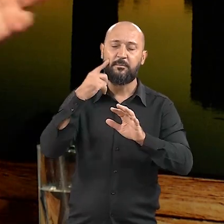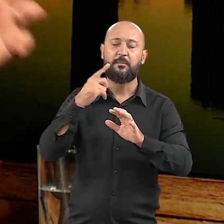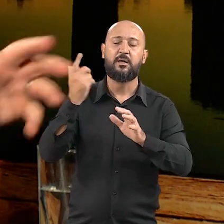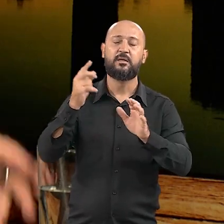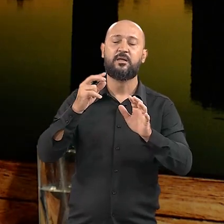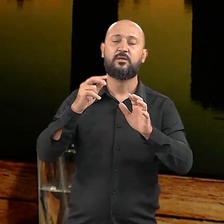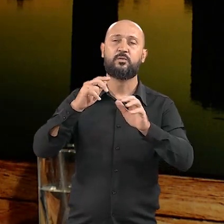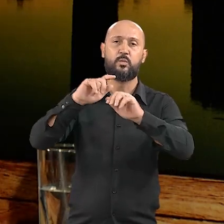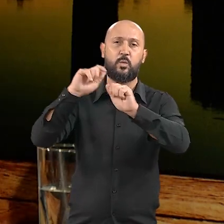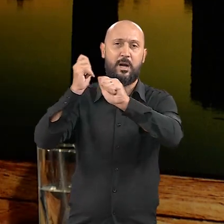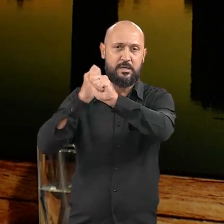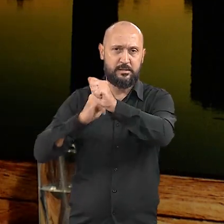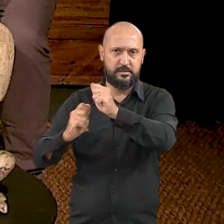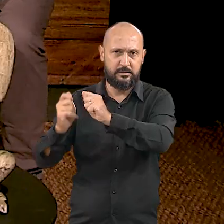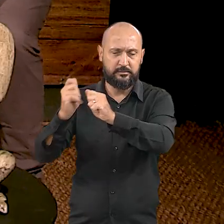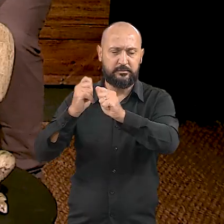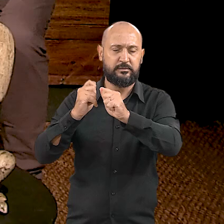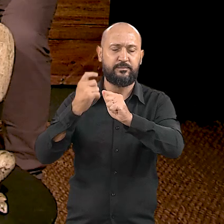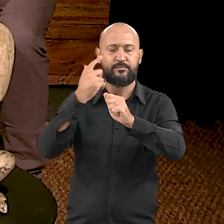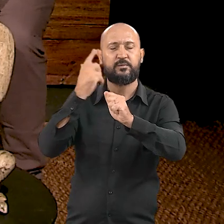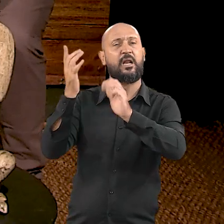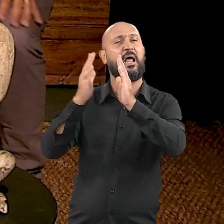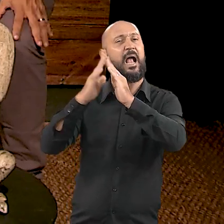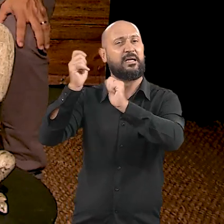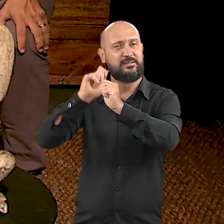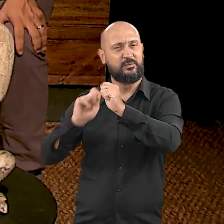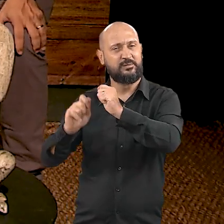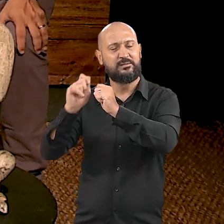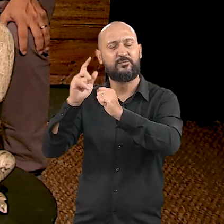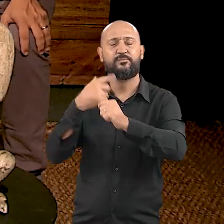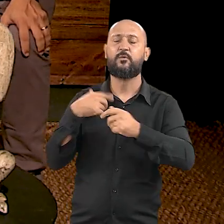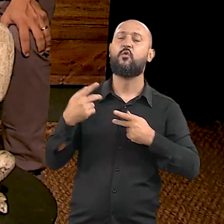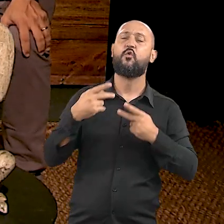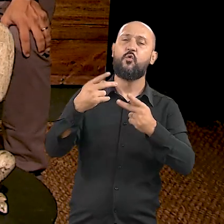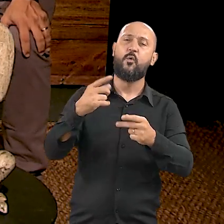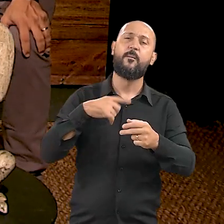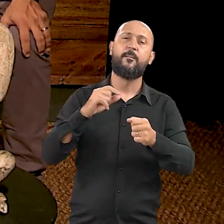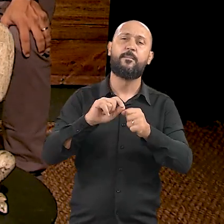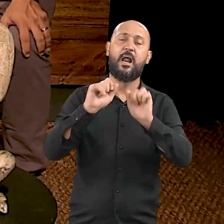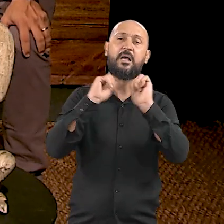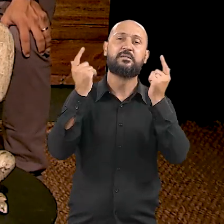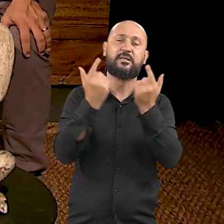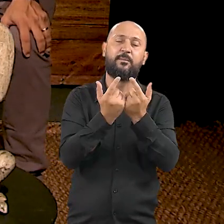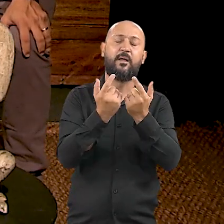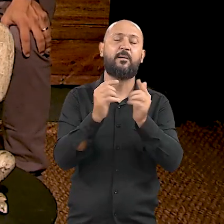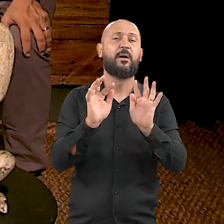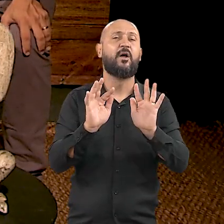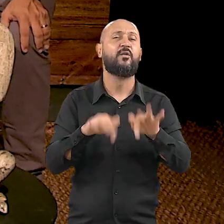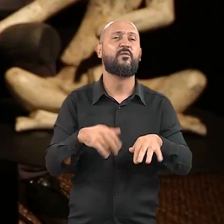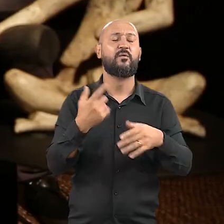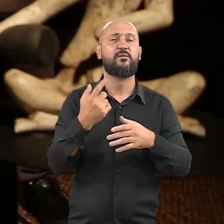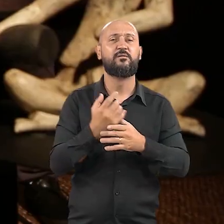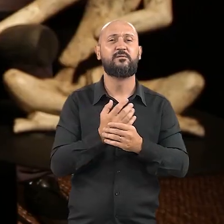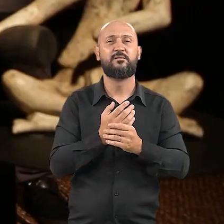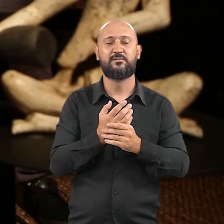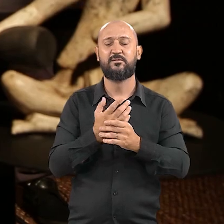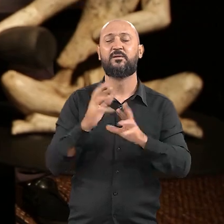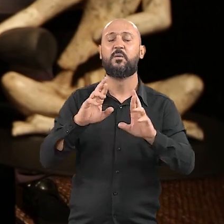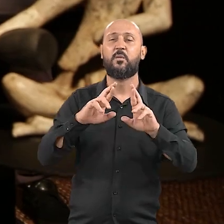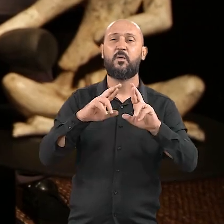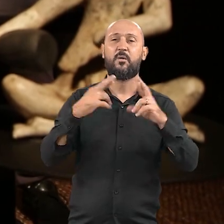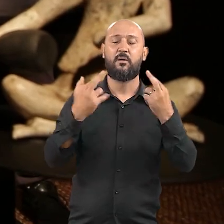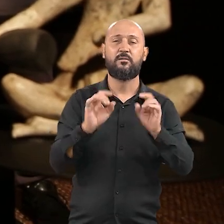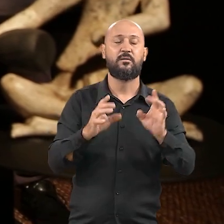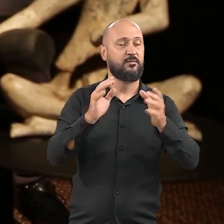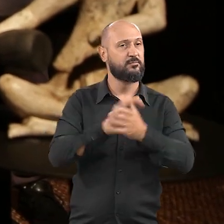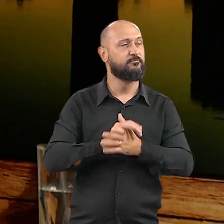do Artesão, em alguma situação, lá na Casa do Artesão e tal. E aí fui convidado para a Assembleia para encerrar uma das